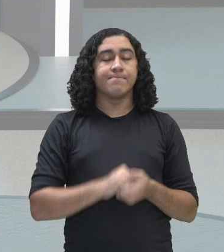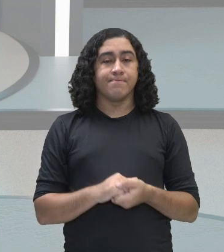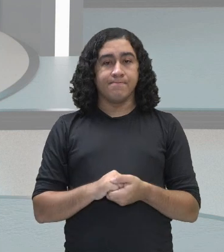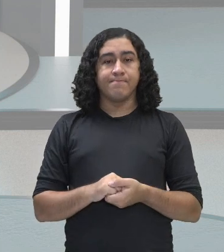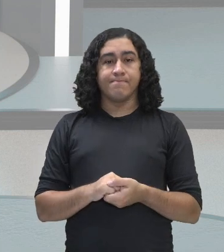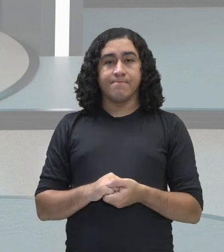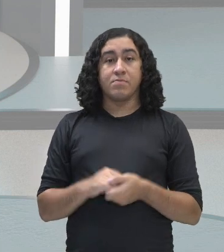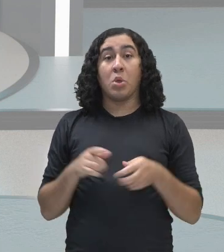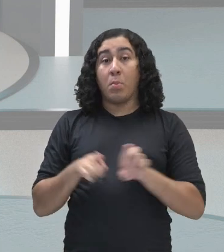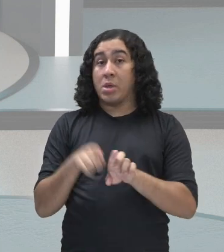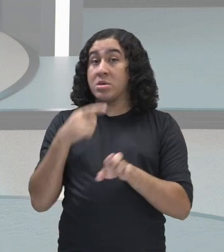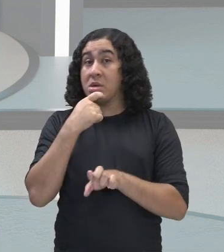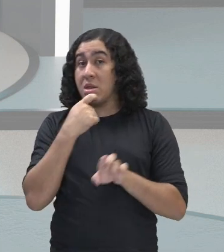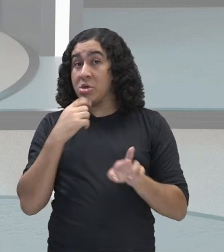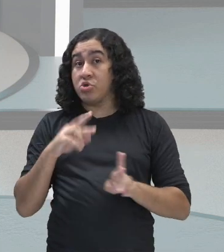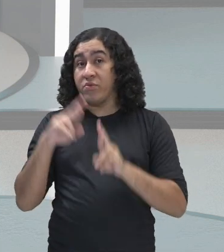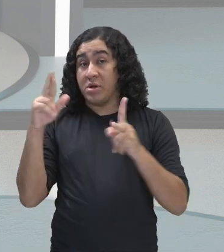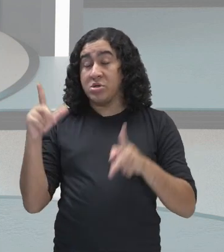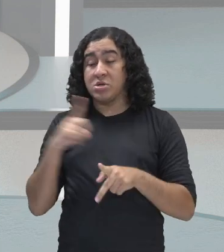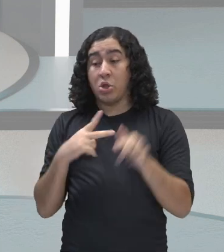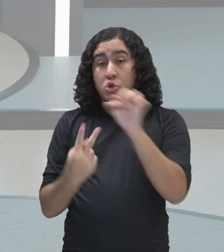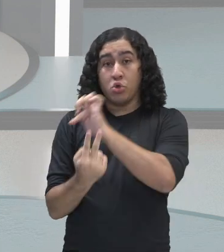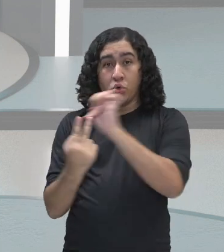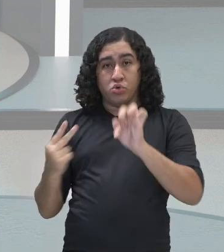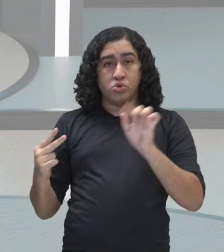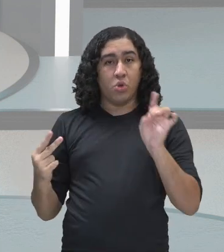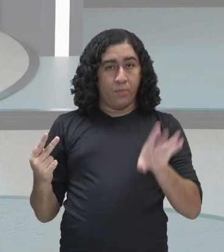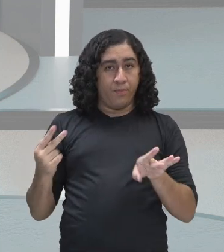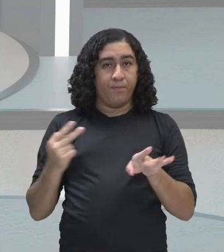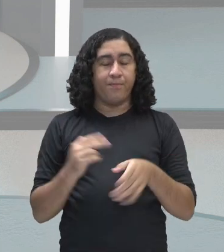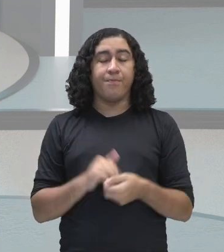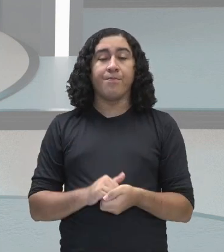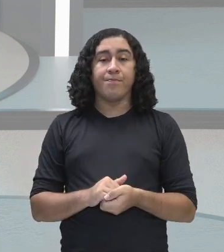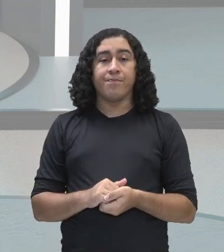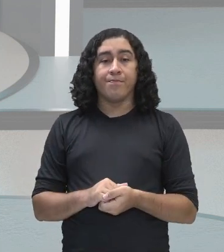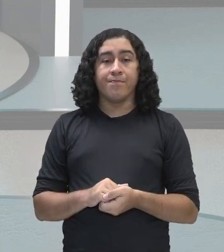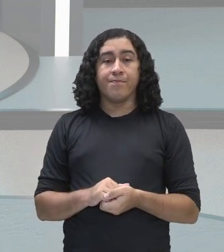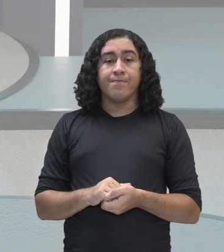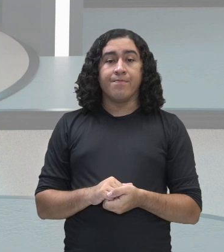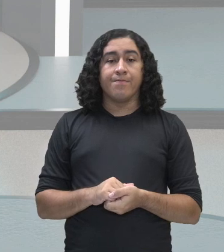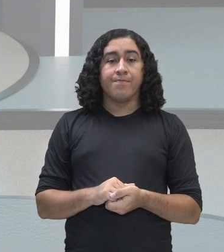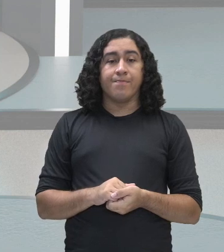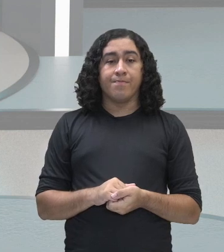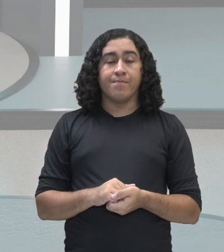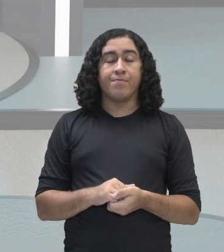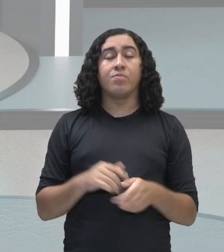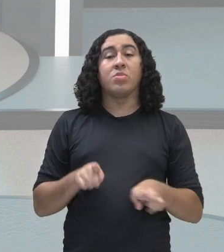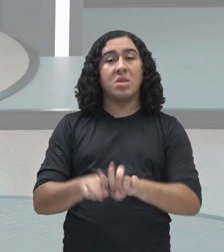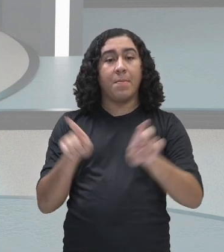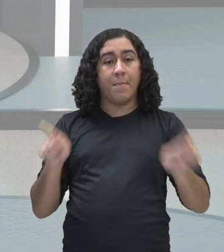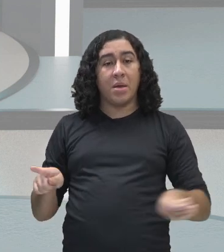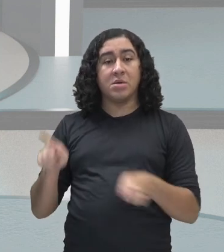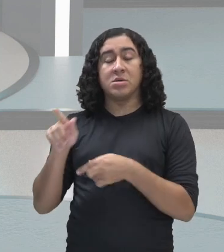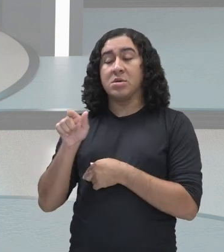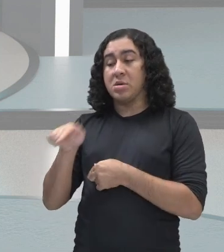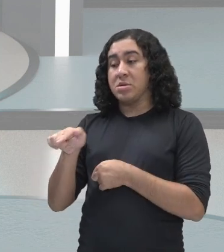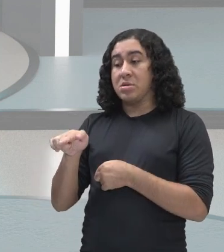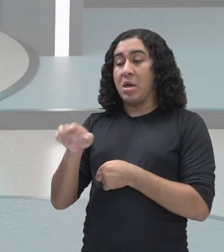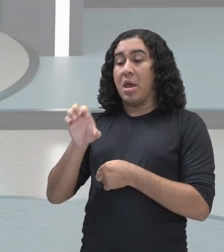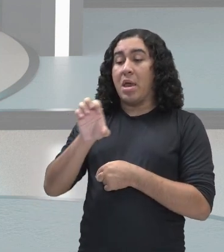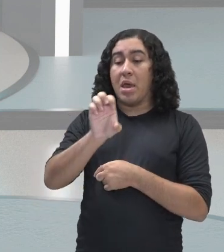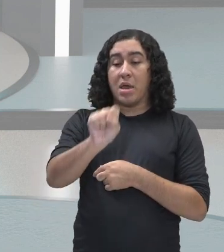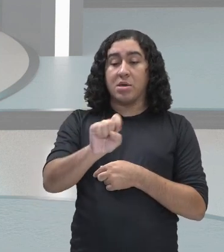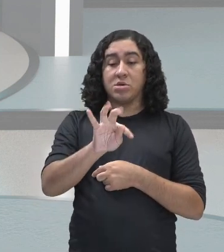that. Na língua portuguesa nós temos este, esse e aquele. De qualquer forma, este é sempre algo